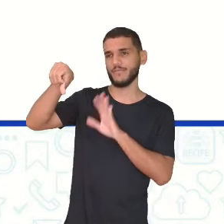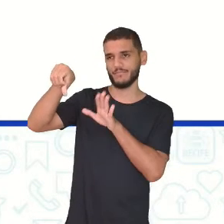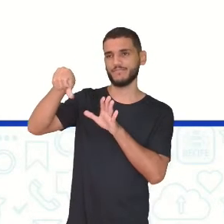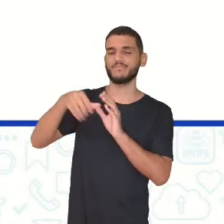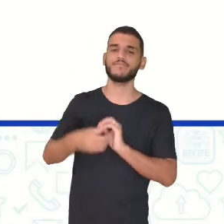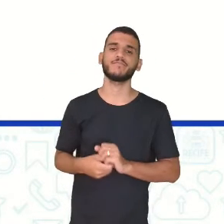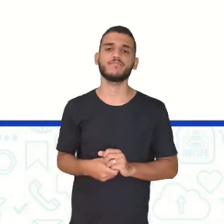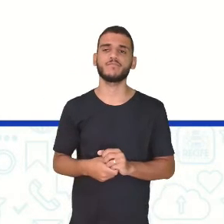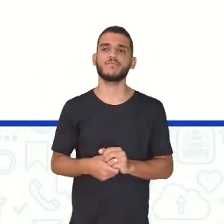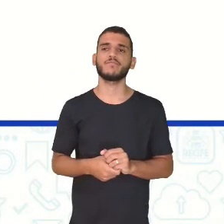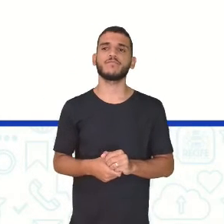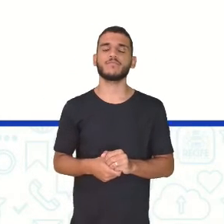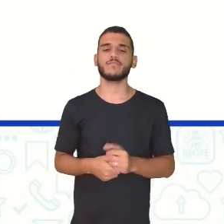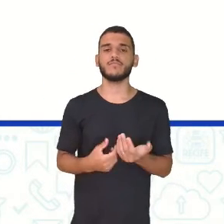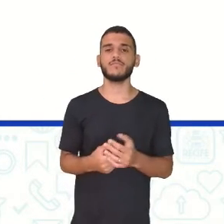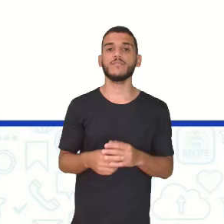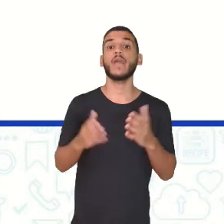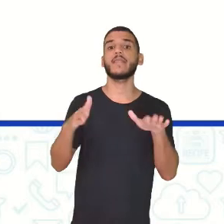arredondamento. O R$